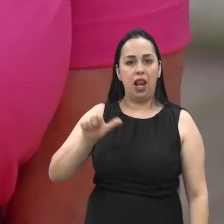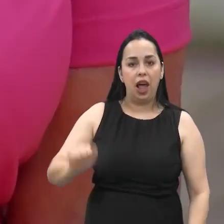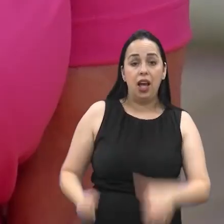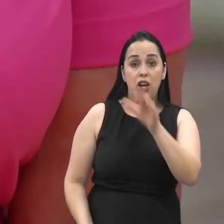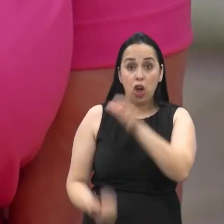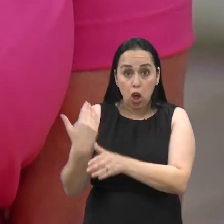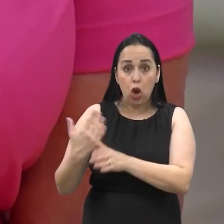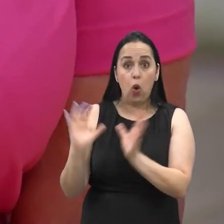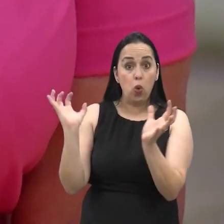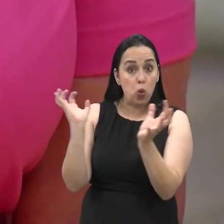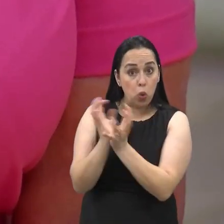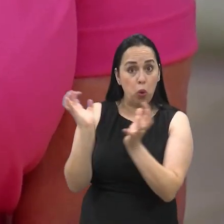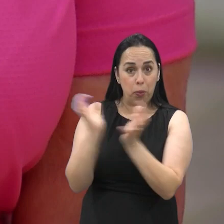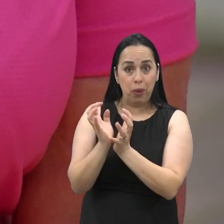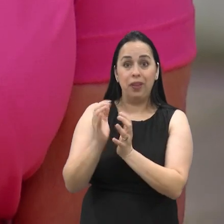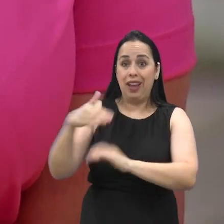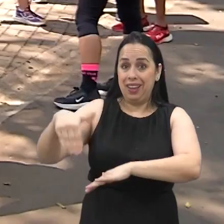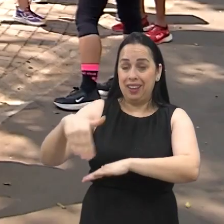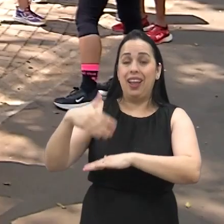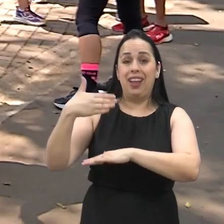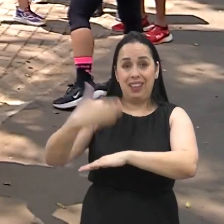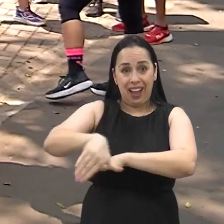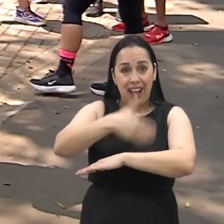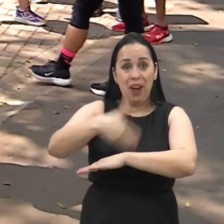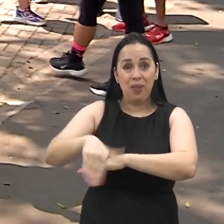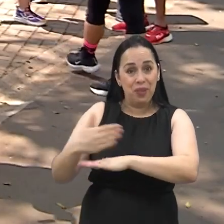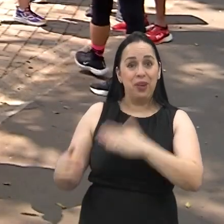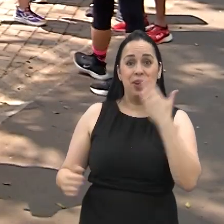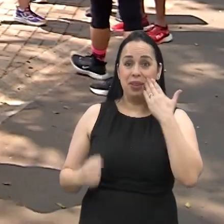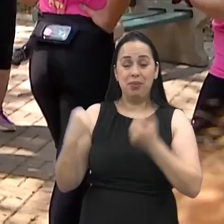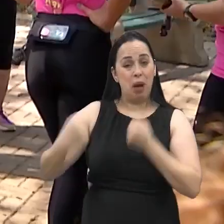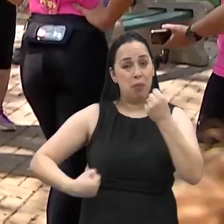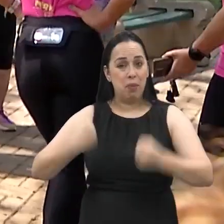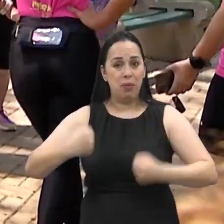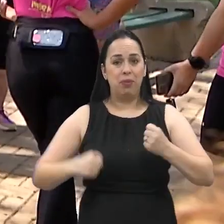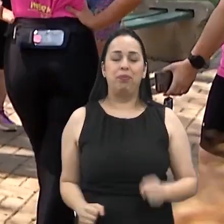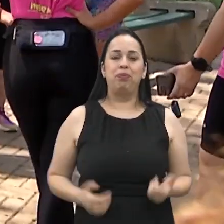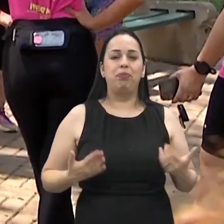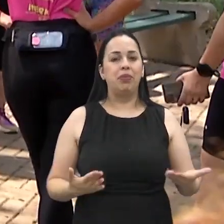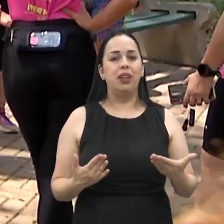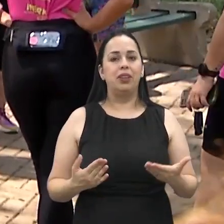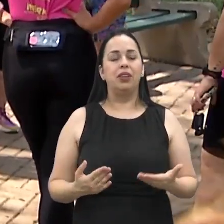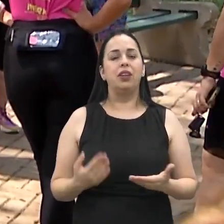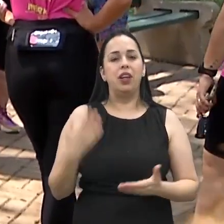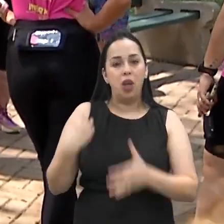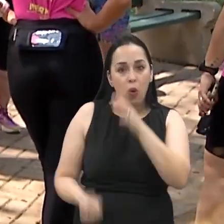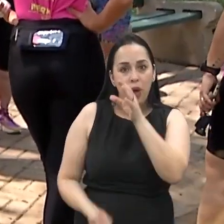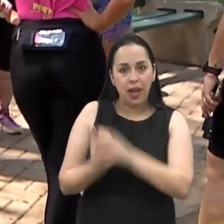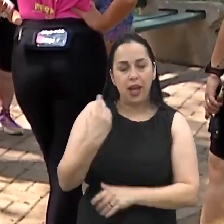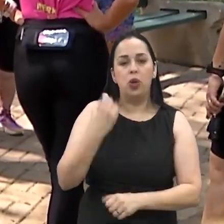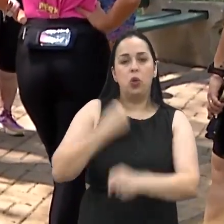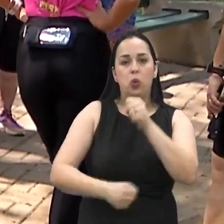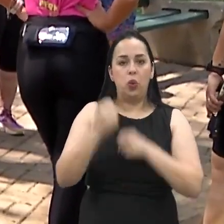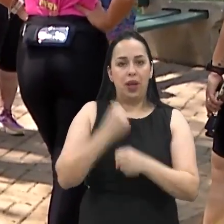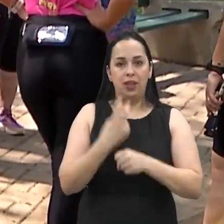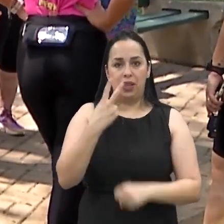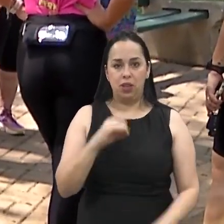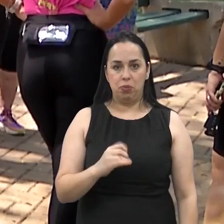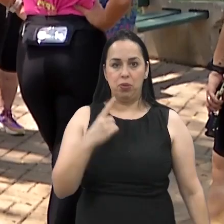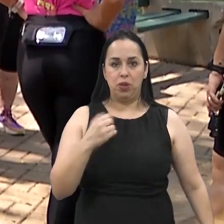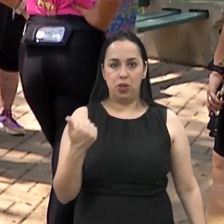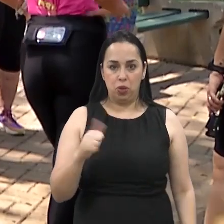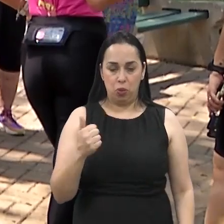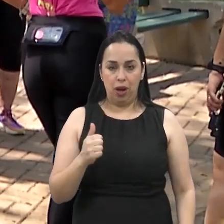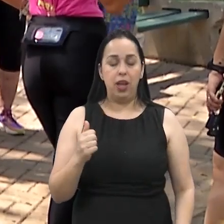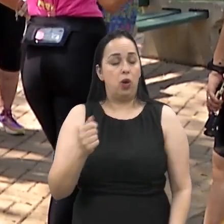Rua, um grupo de corrida em São José com 13 anos de história. O Pé na Rua surgiu em 2011, com um grupo